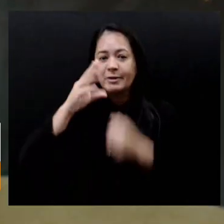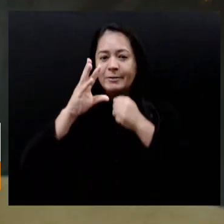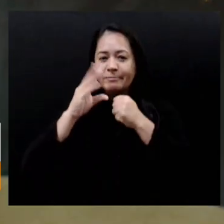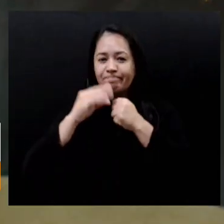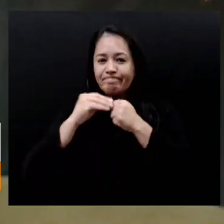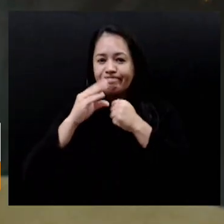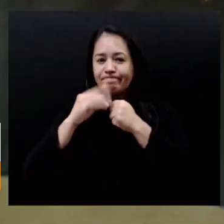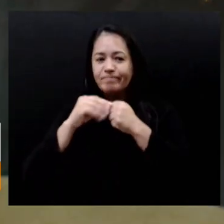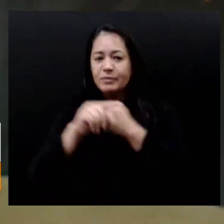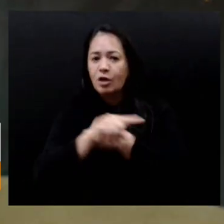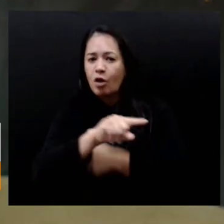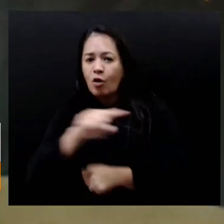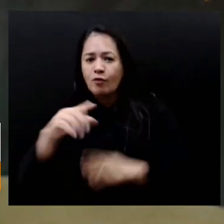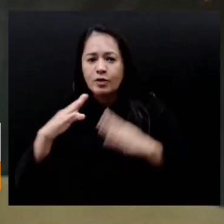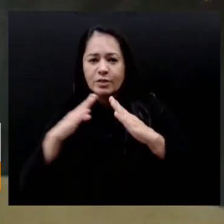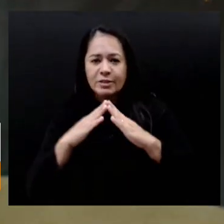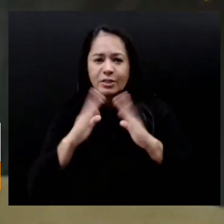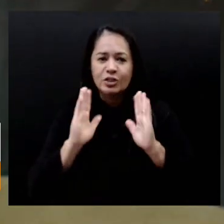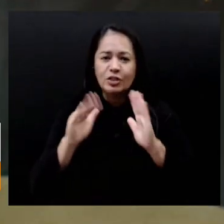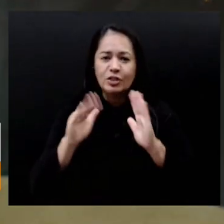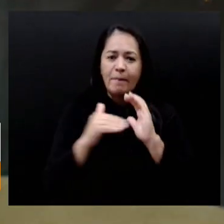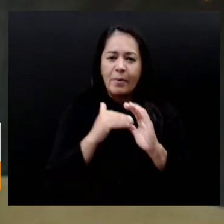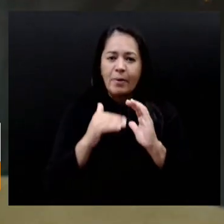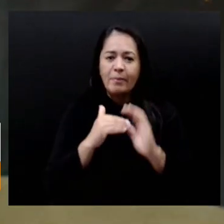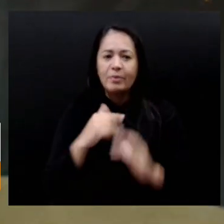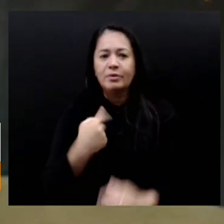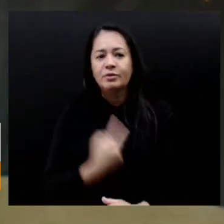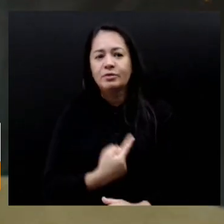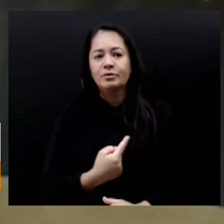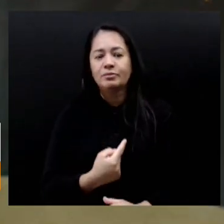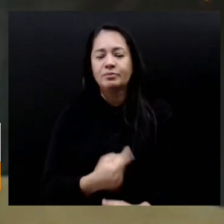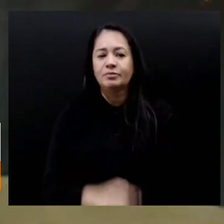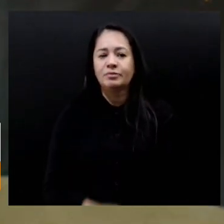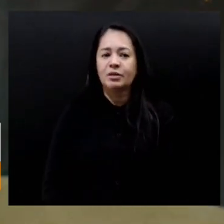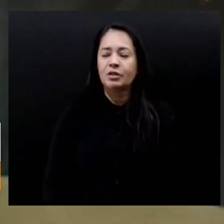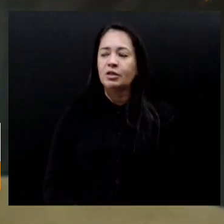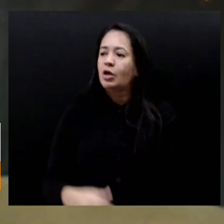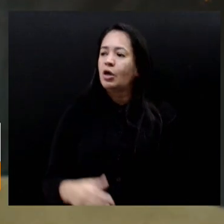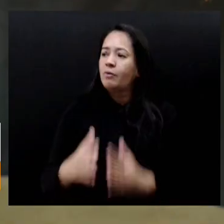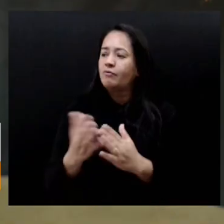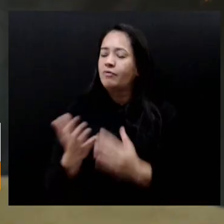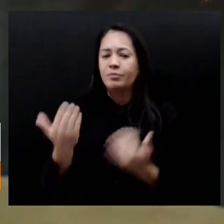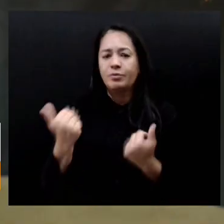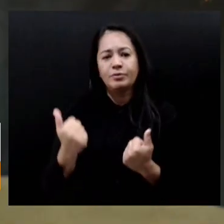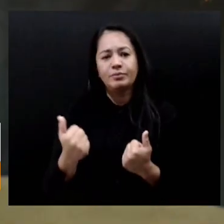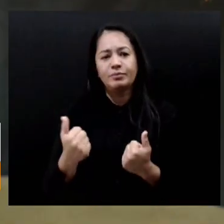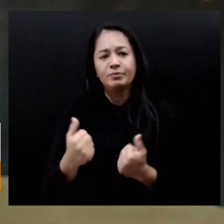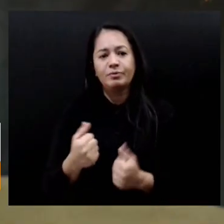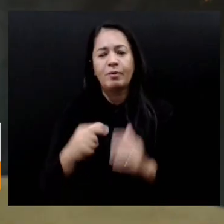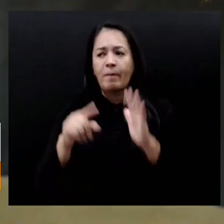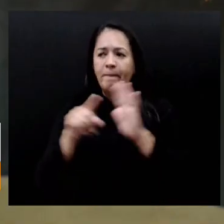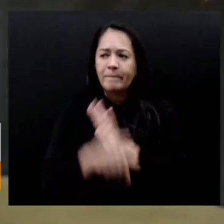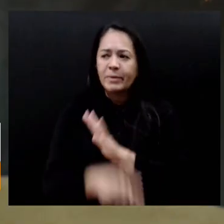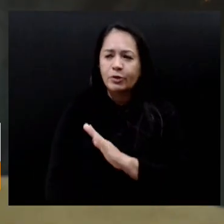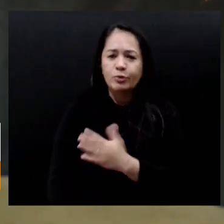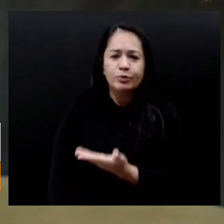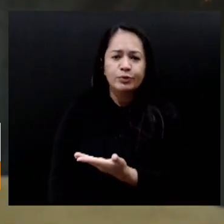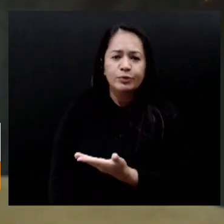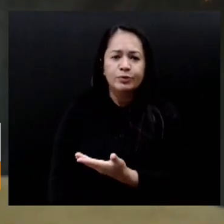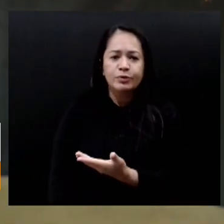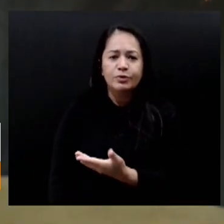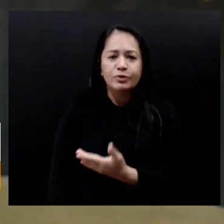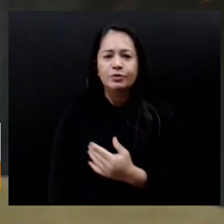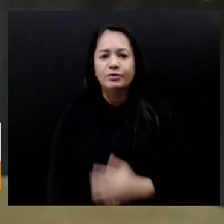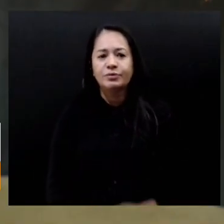casa, que já mandou a sua mensagem para a gente. Produção, fala comigo, vamos lá, temos perguntas, vamos responder os nossos